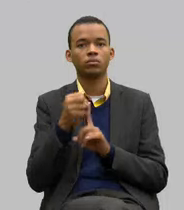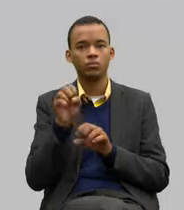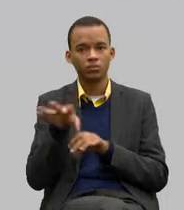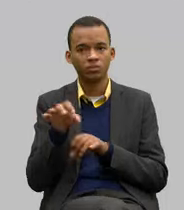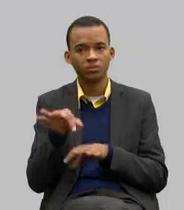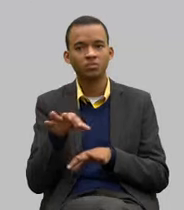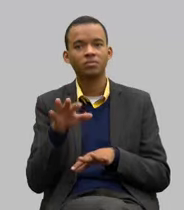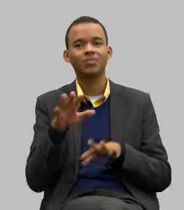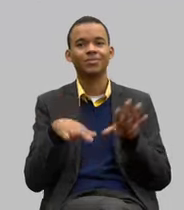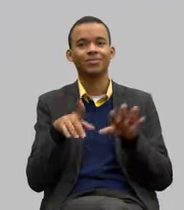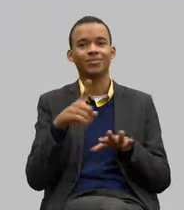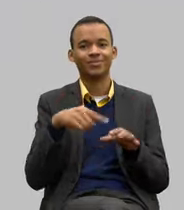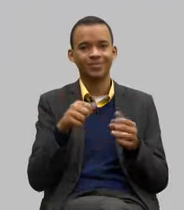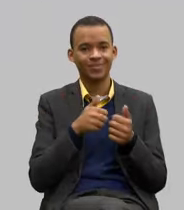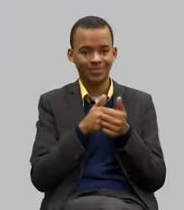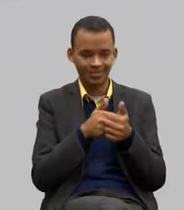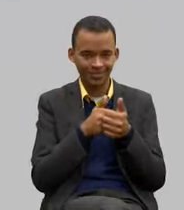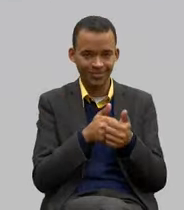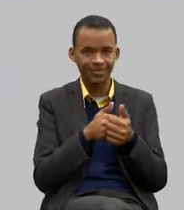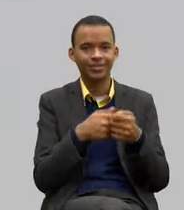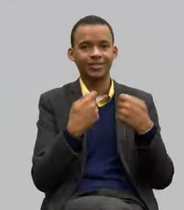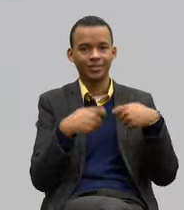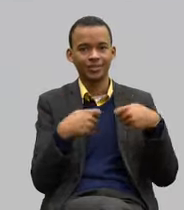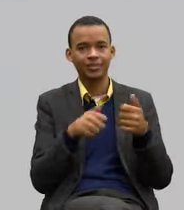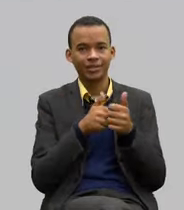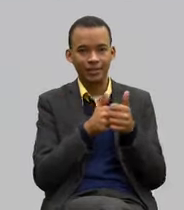apertando ela aqui vi secando